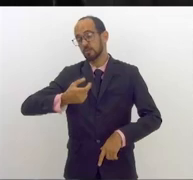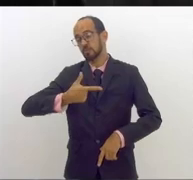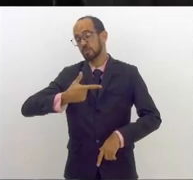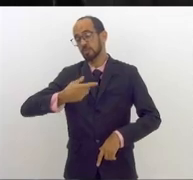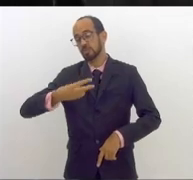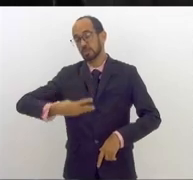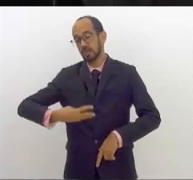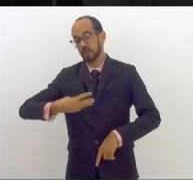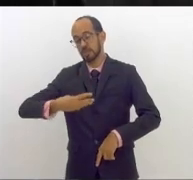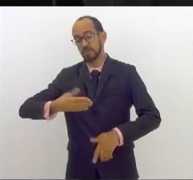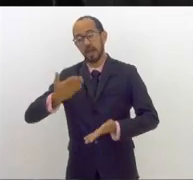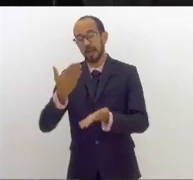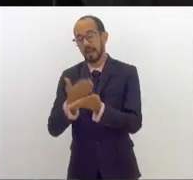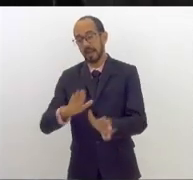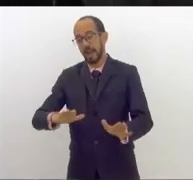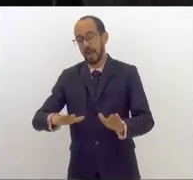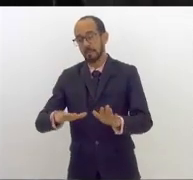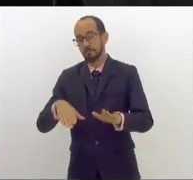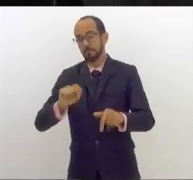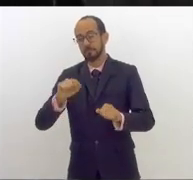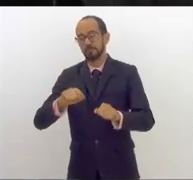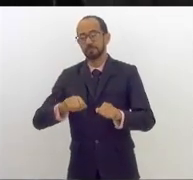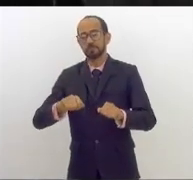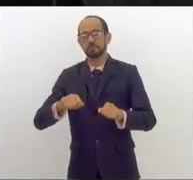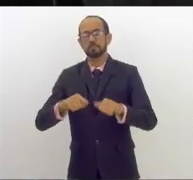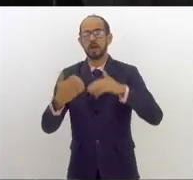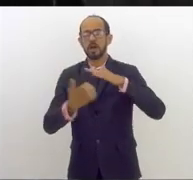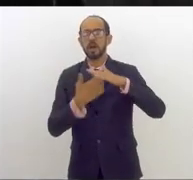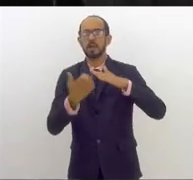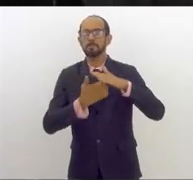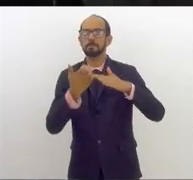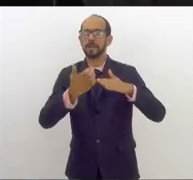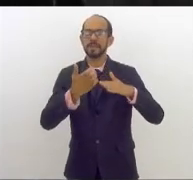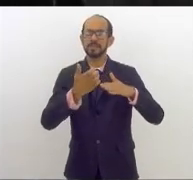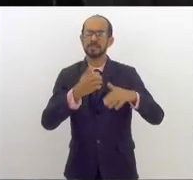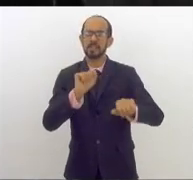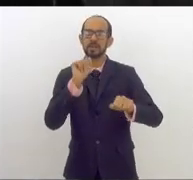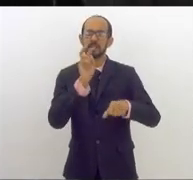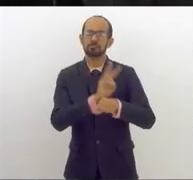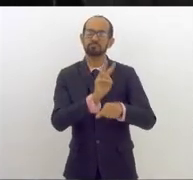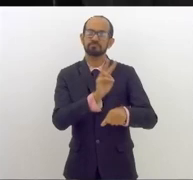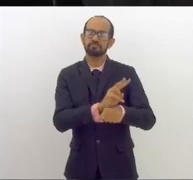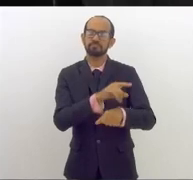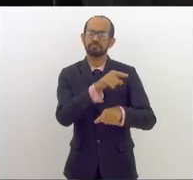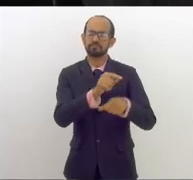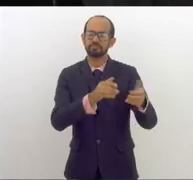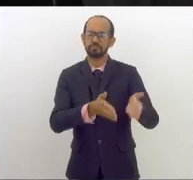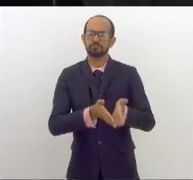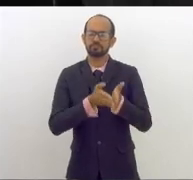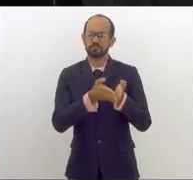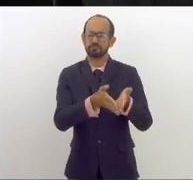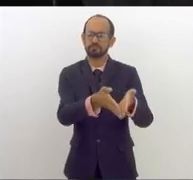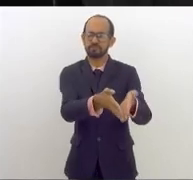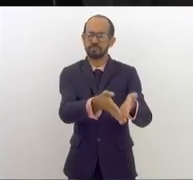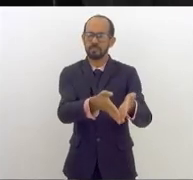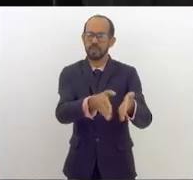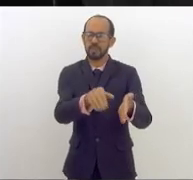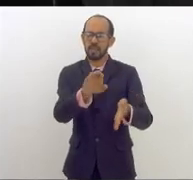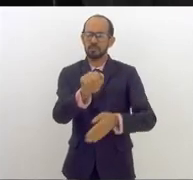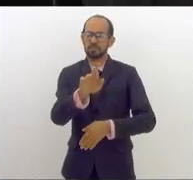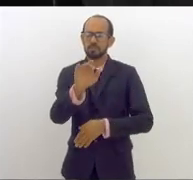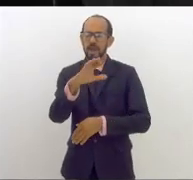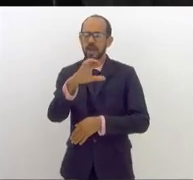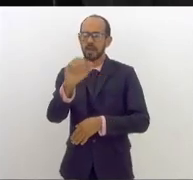a concessão das barcas é 25 anos depois da sua da sua celebração a concessionária já